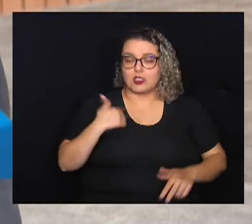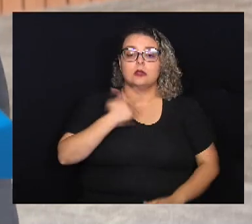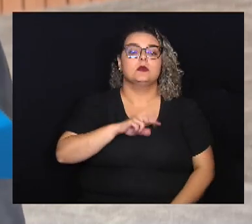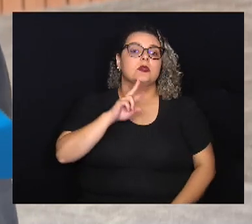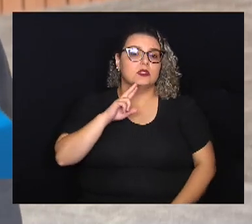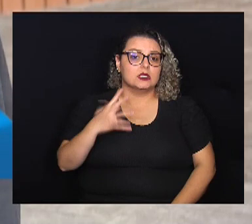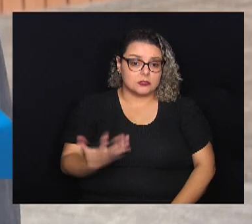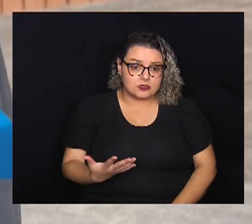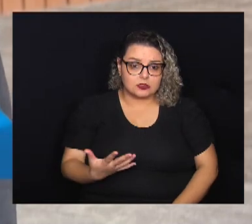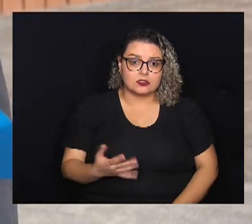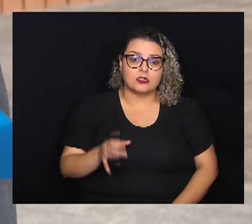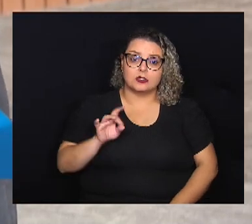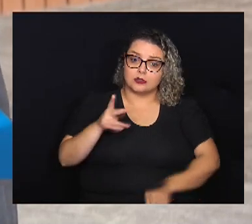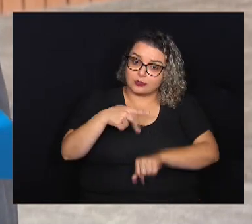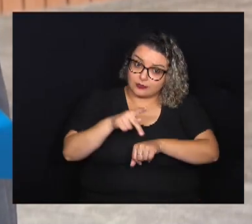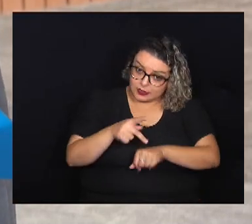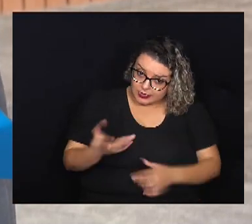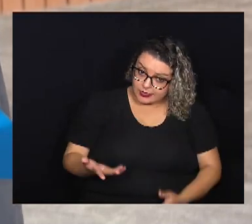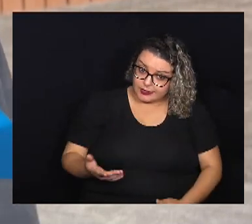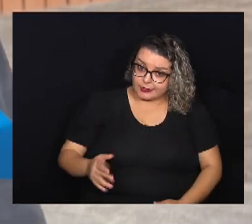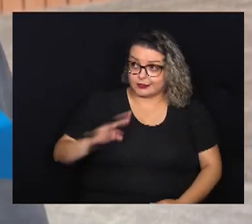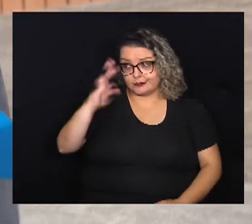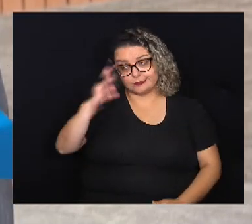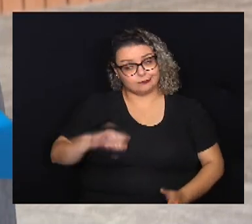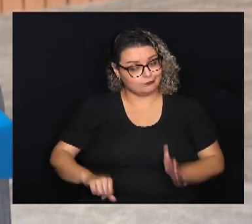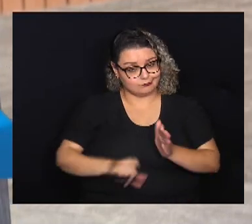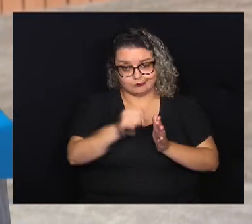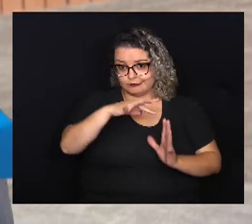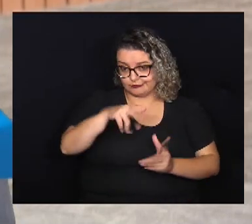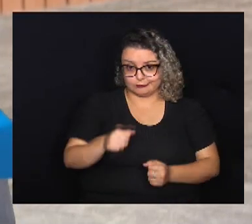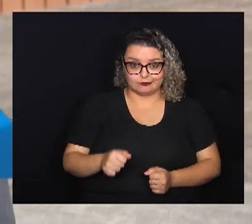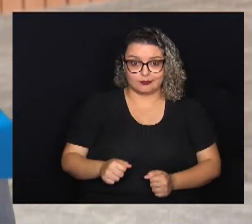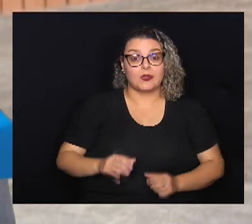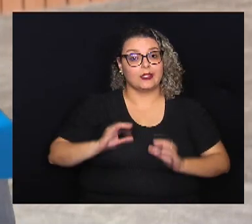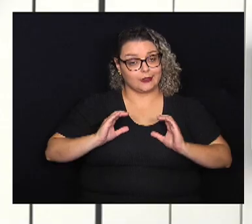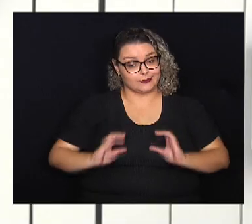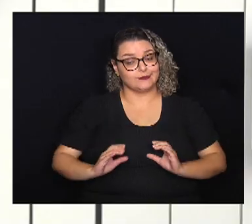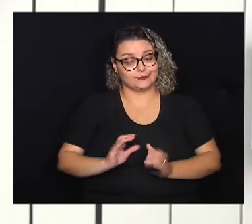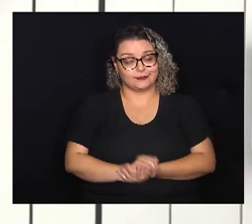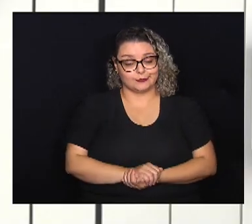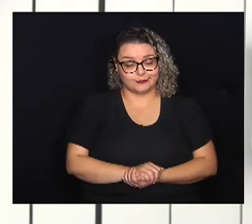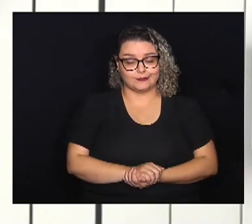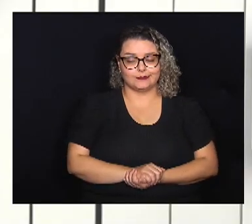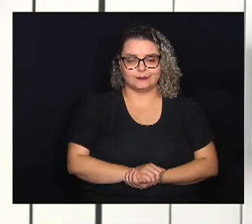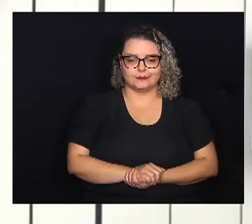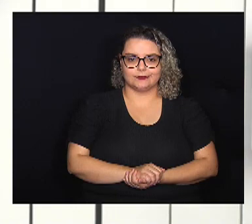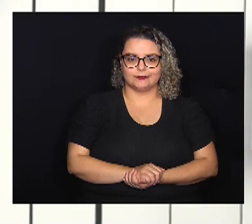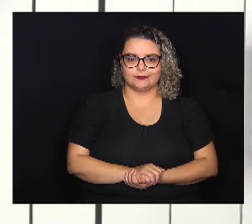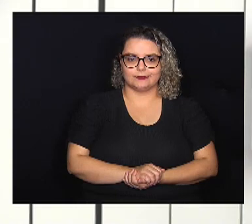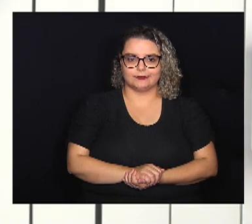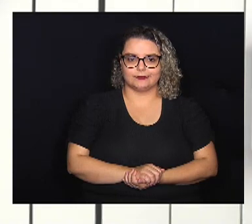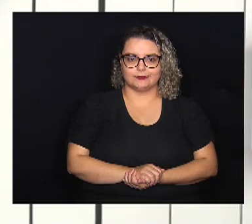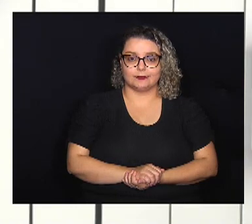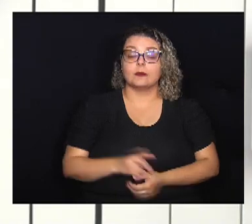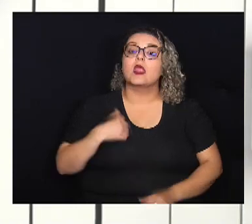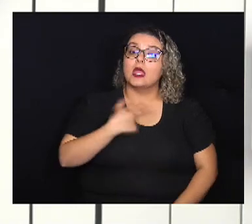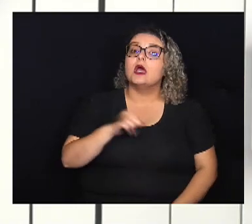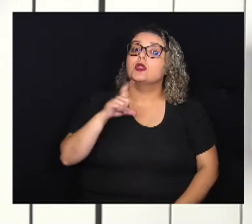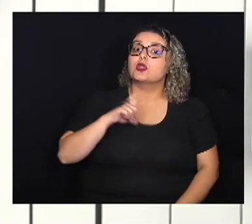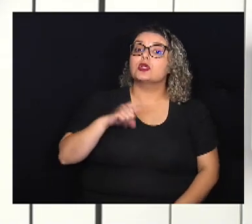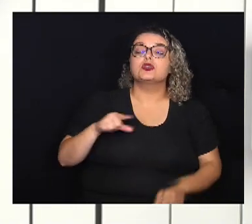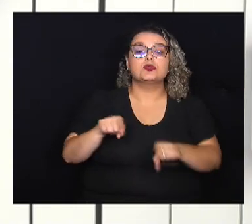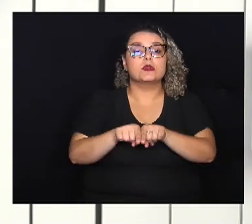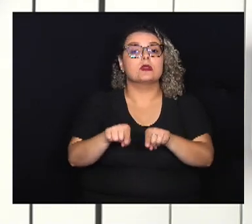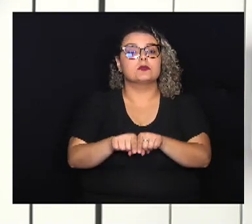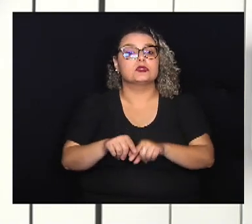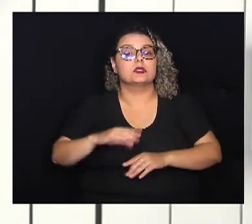isso só que o Brasil foi um país de primeiro mundo e super civilizado e nós tivemos também aqui na